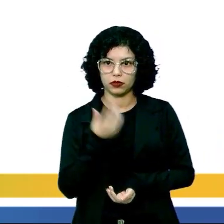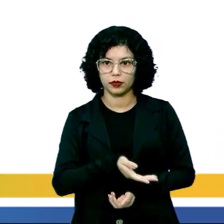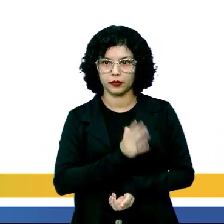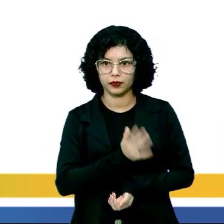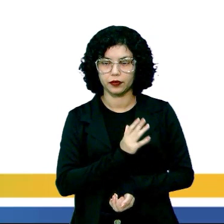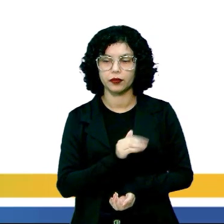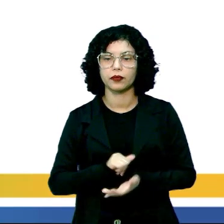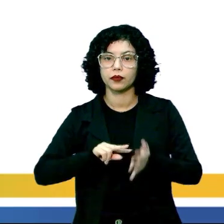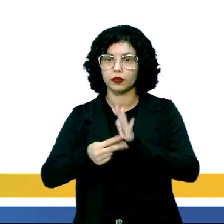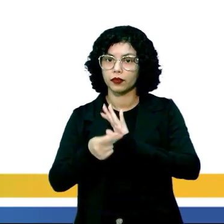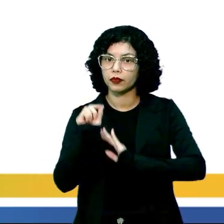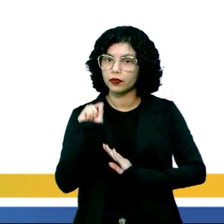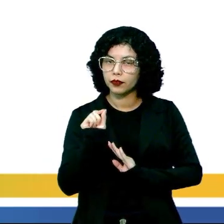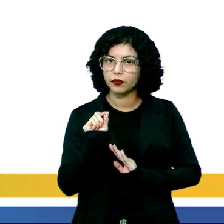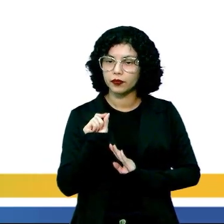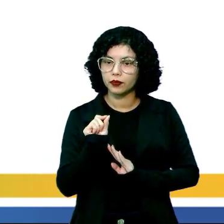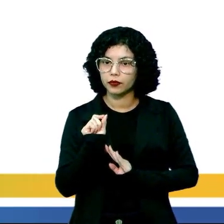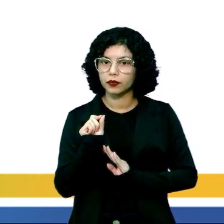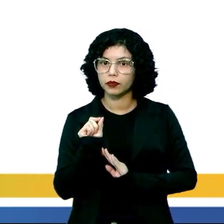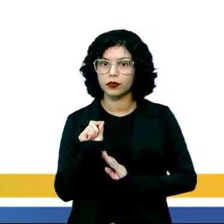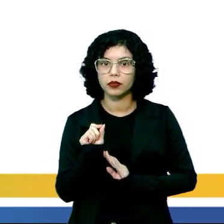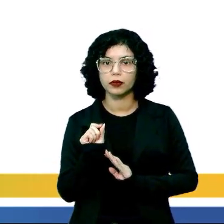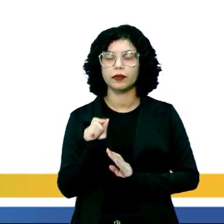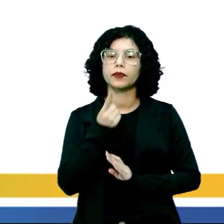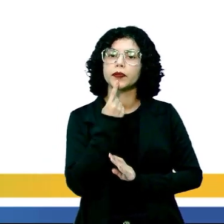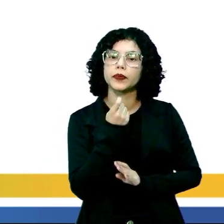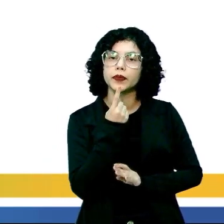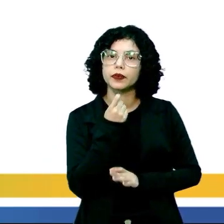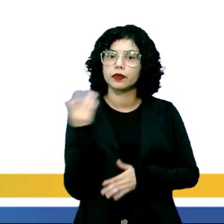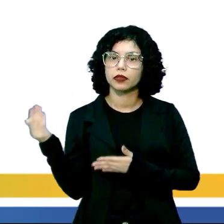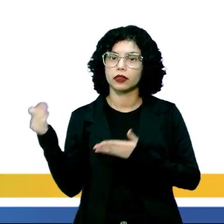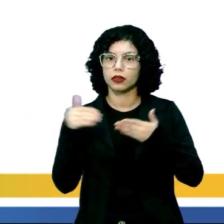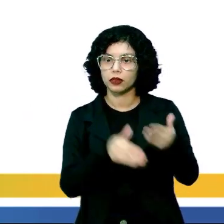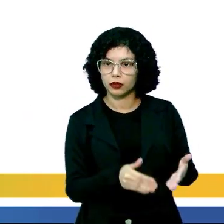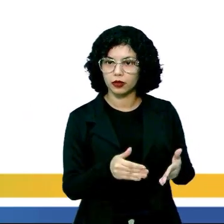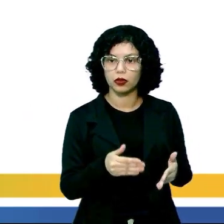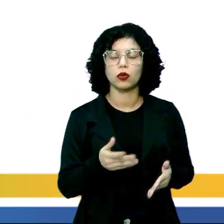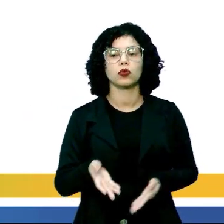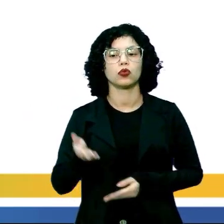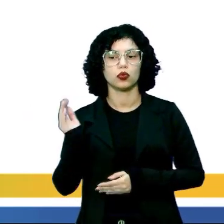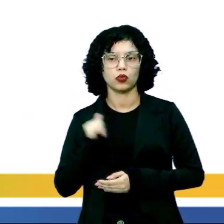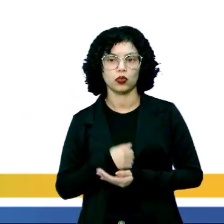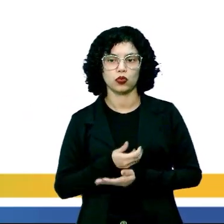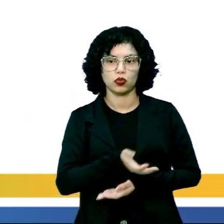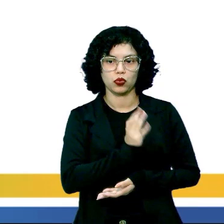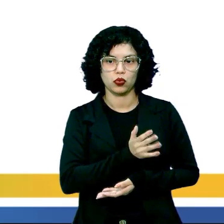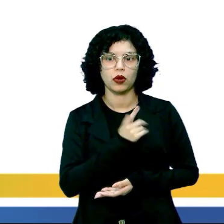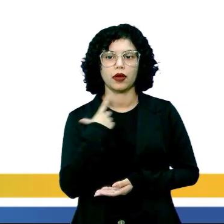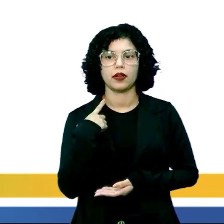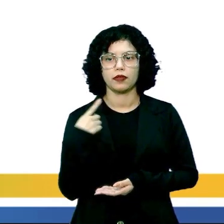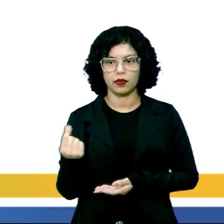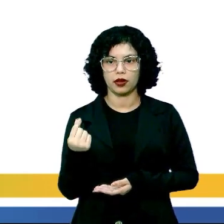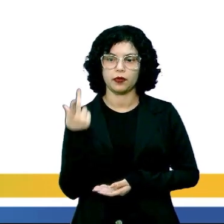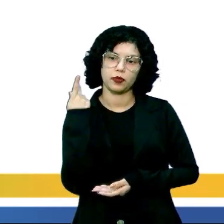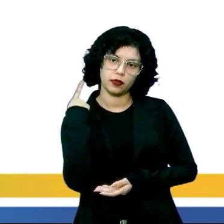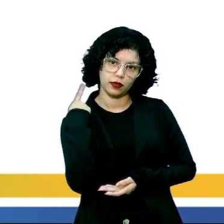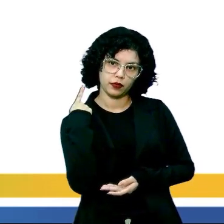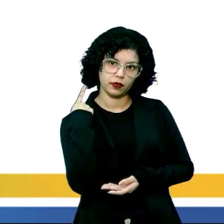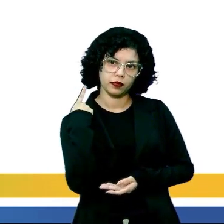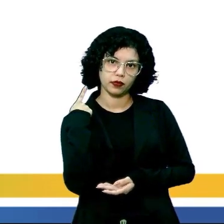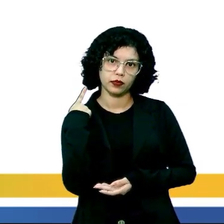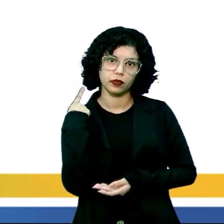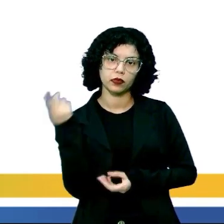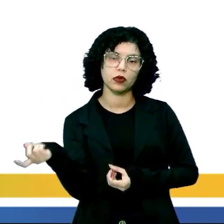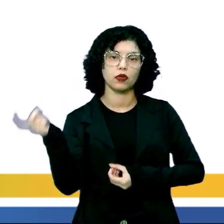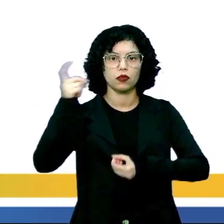coração. O que quer dizer o quê? O sangue que chega no coração, ele vai para o pulmão. E do